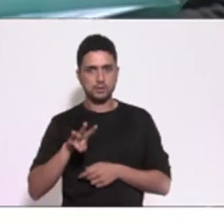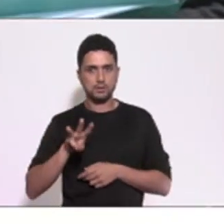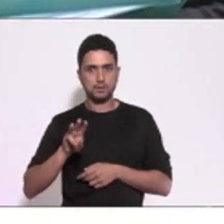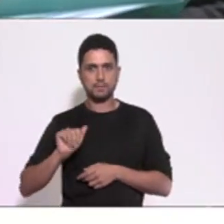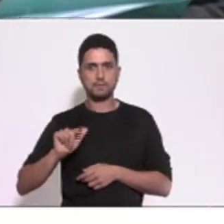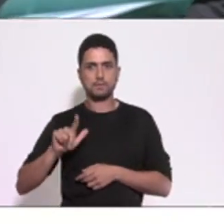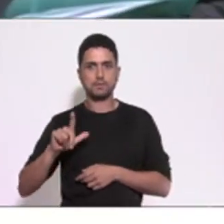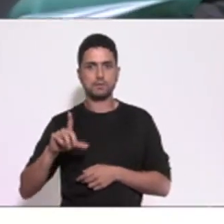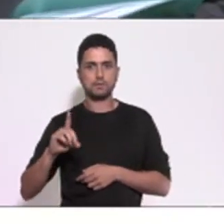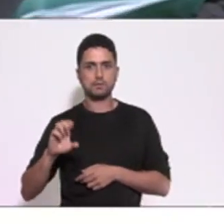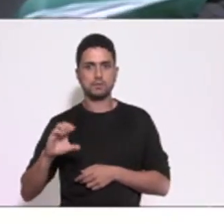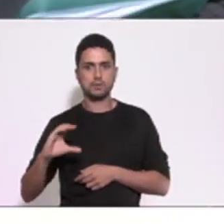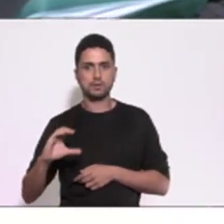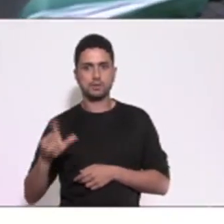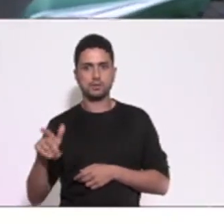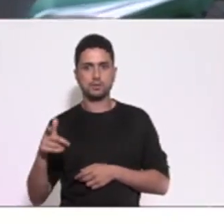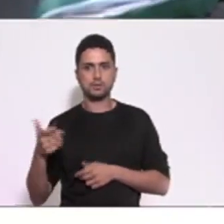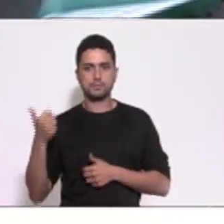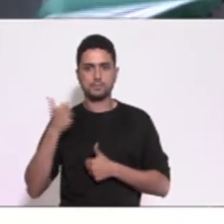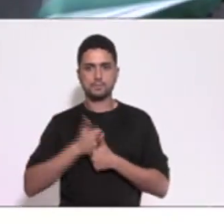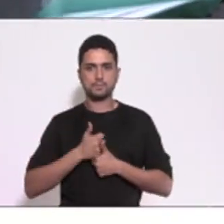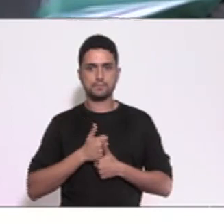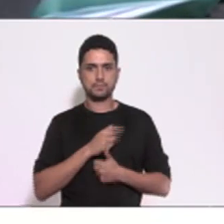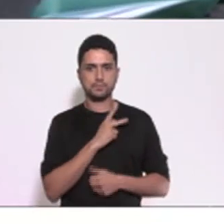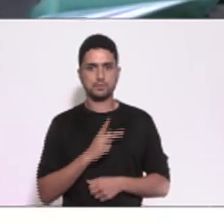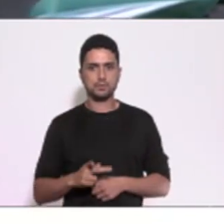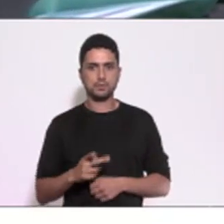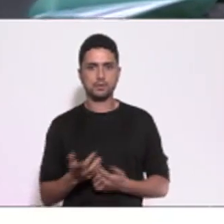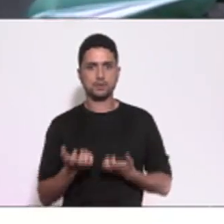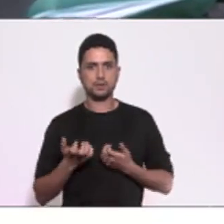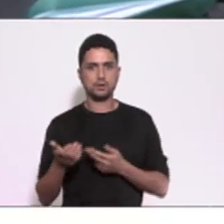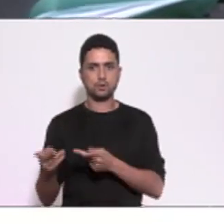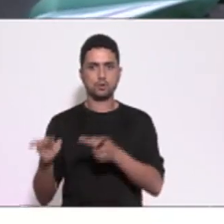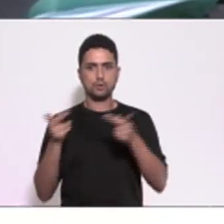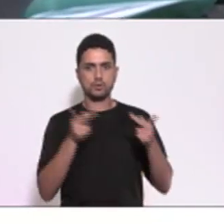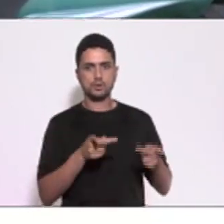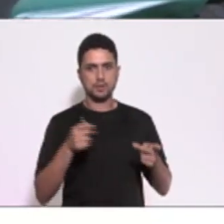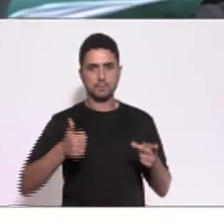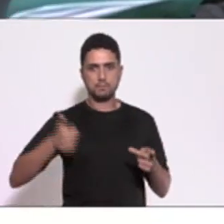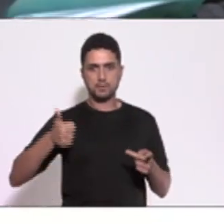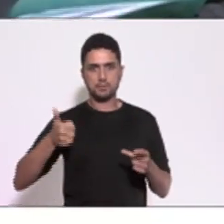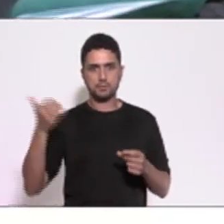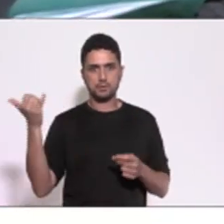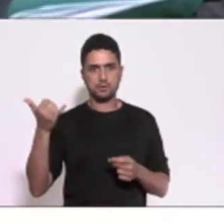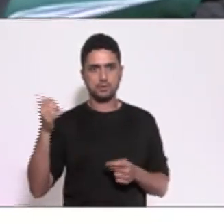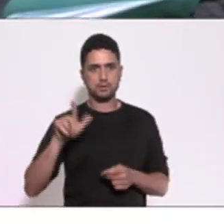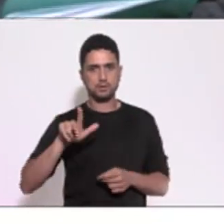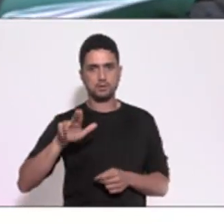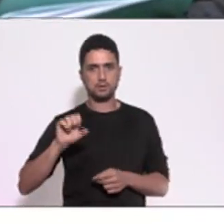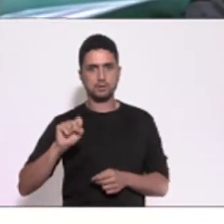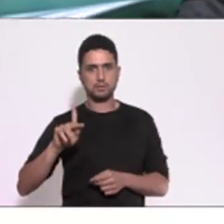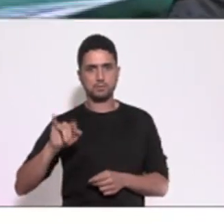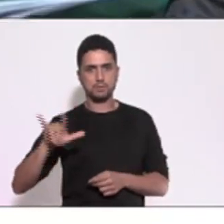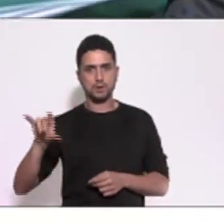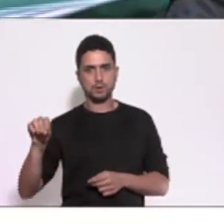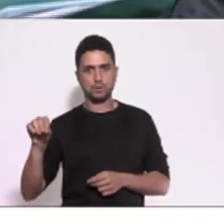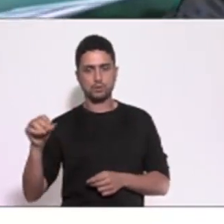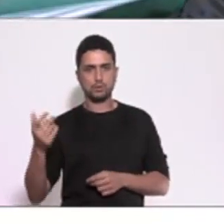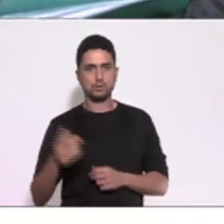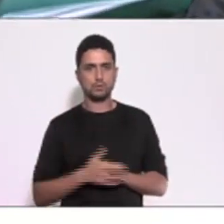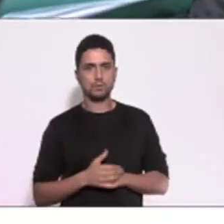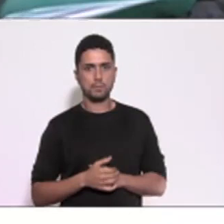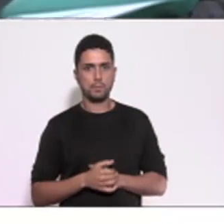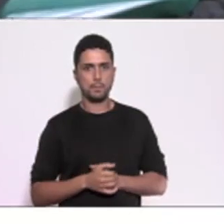Valdec para compor a presidência e convido o primeiro orador, Luiz Paulo, fazer uso da